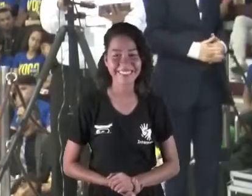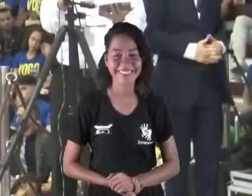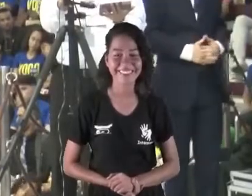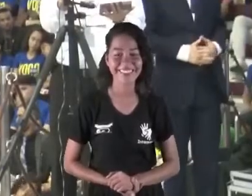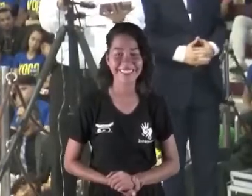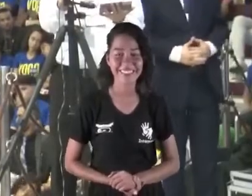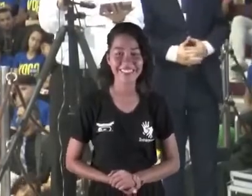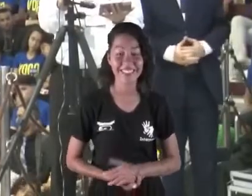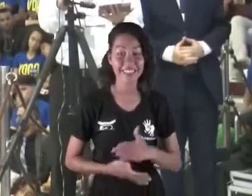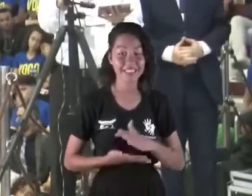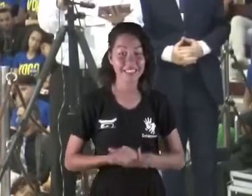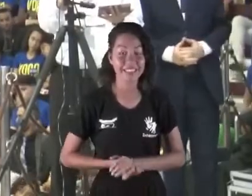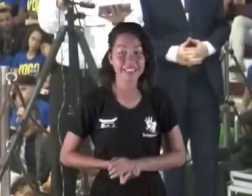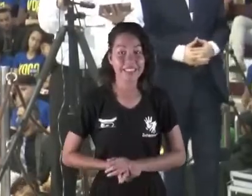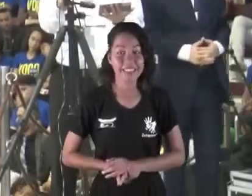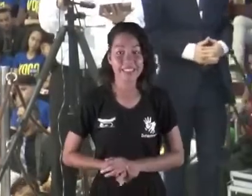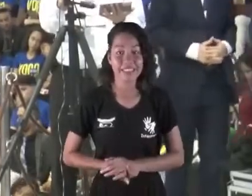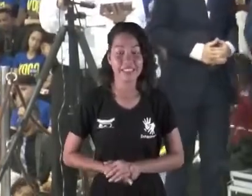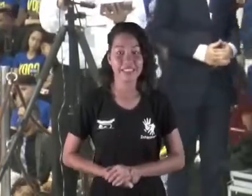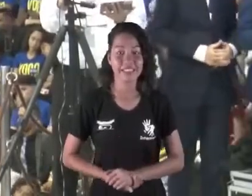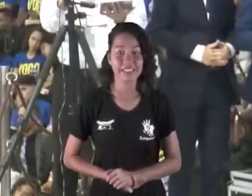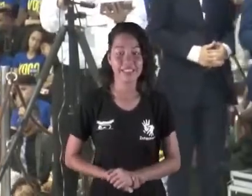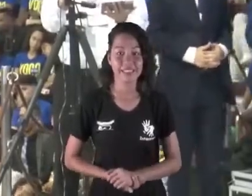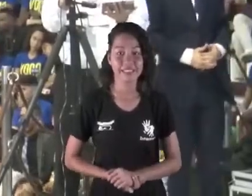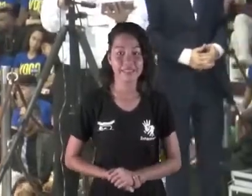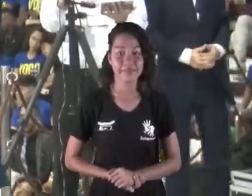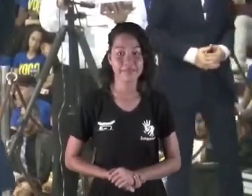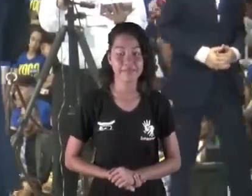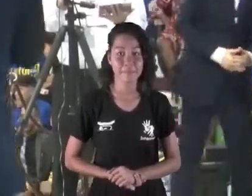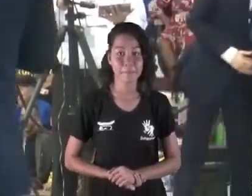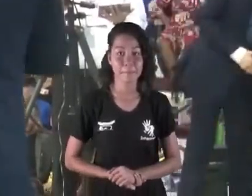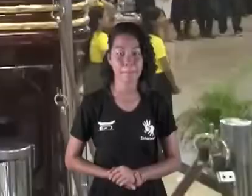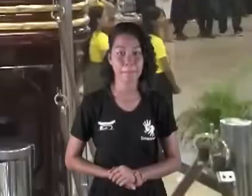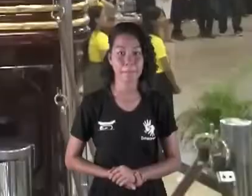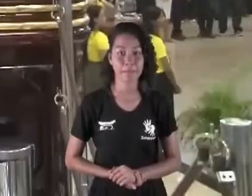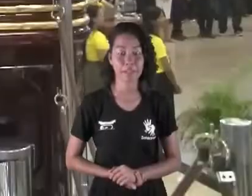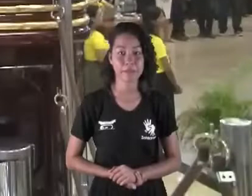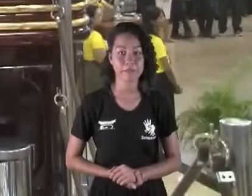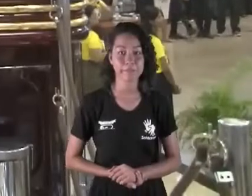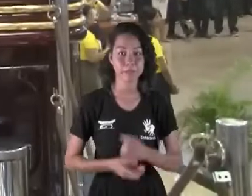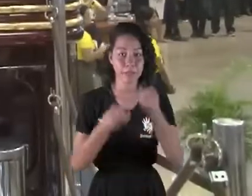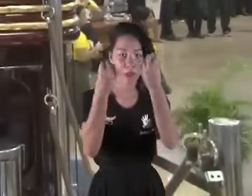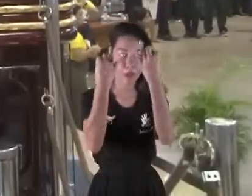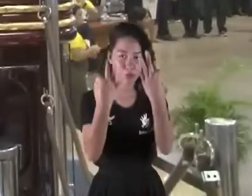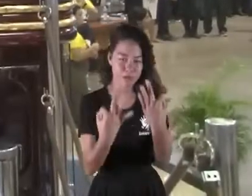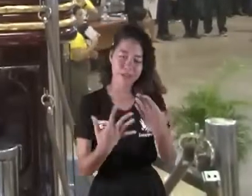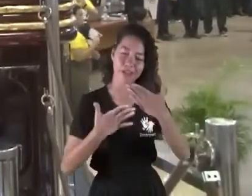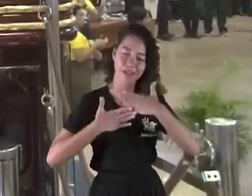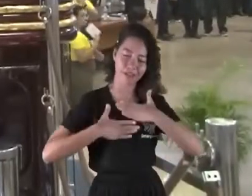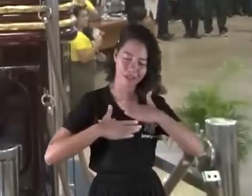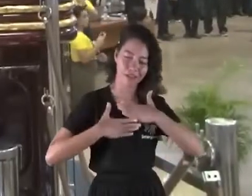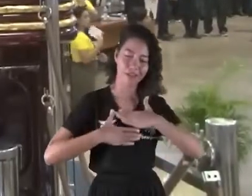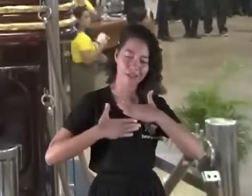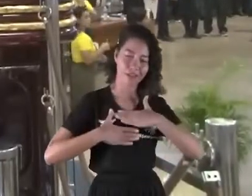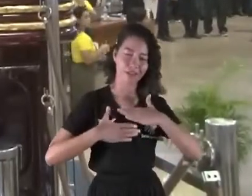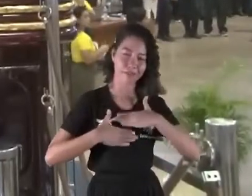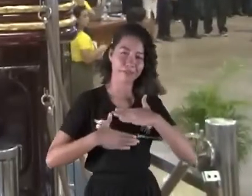Deixa eu ir com calma, porque eu tenho muito a falar esta noite. E eu vou